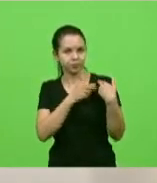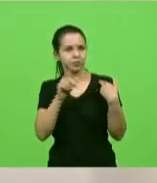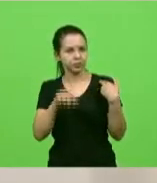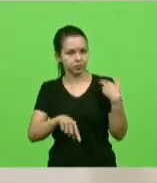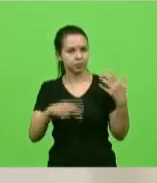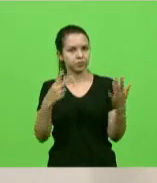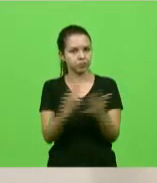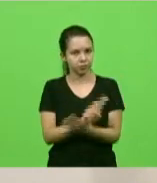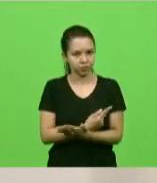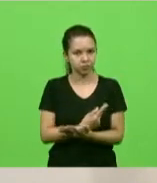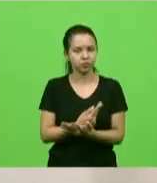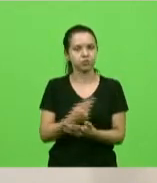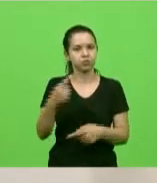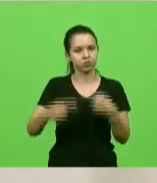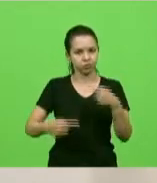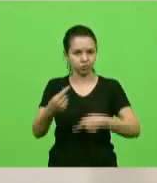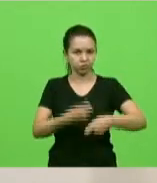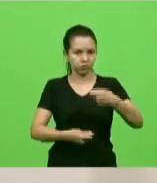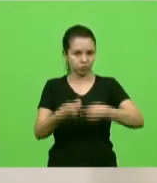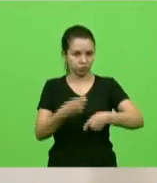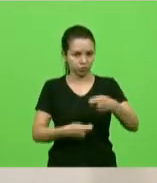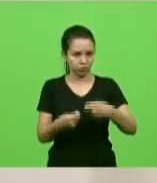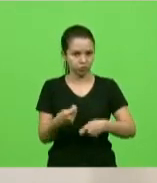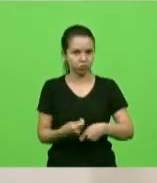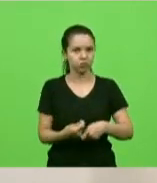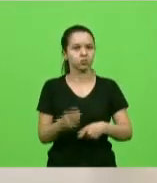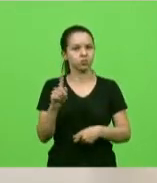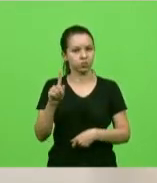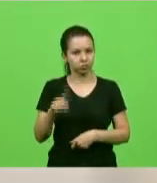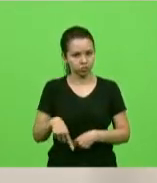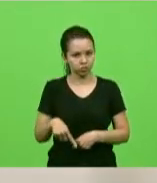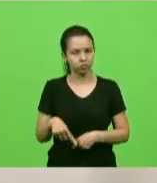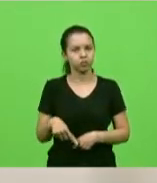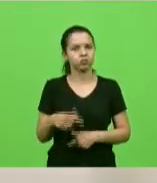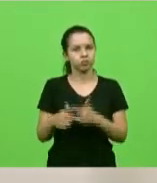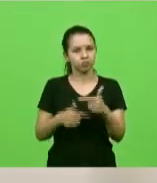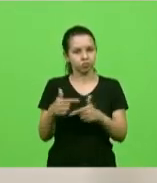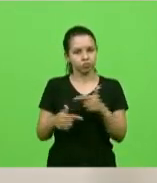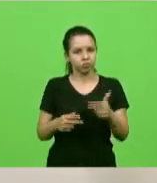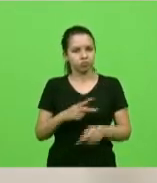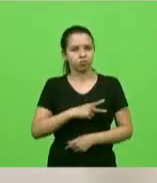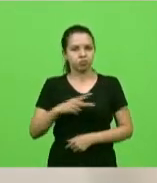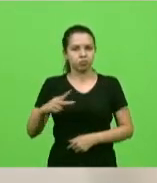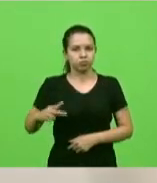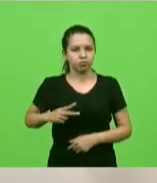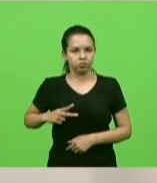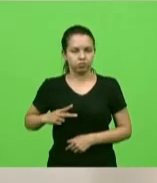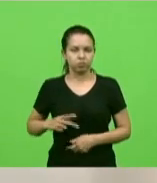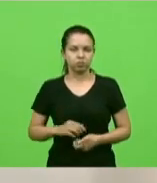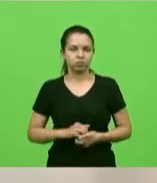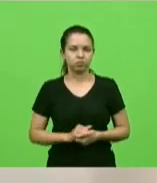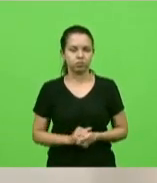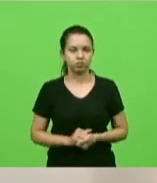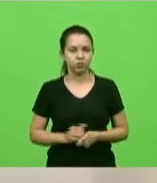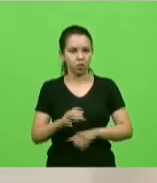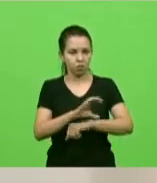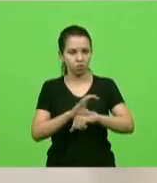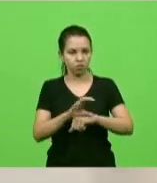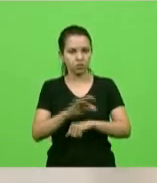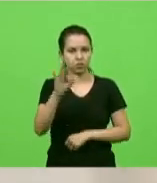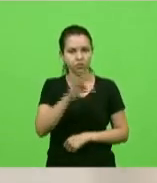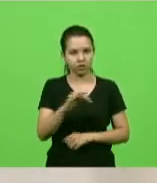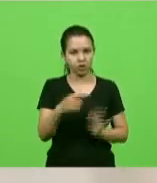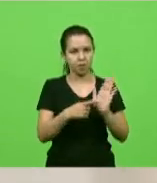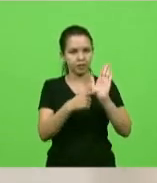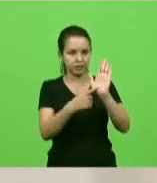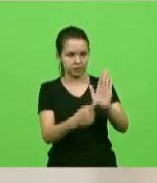infrações político-administrativas que são cometidas no exercício da função pública. A Constituição Federal